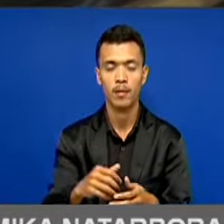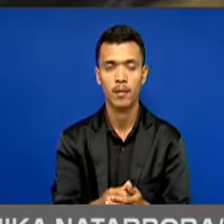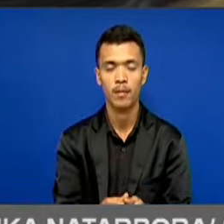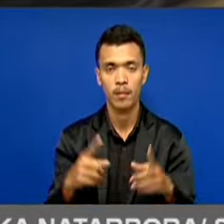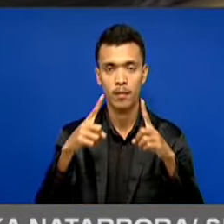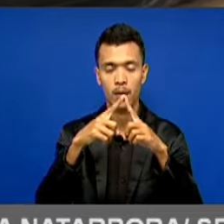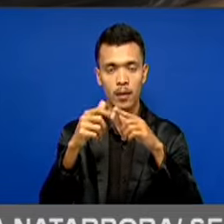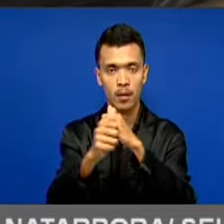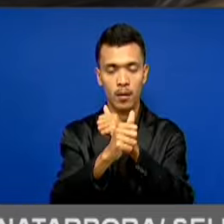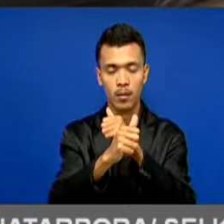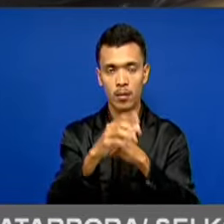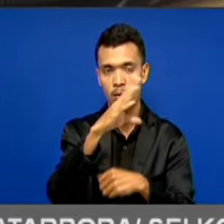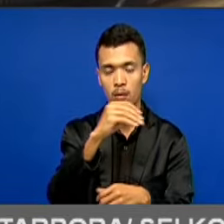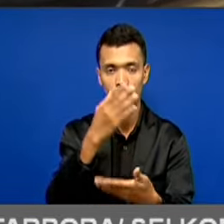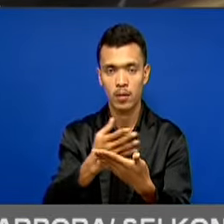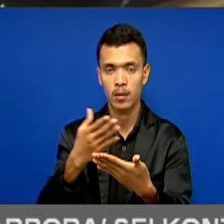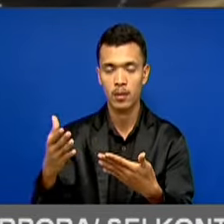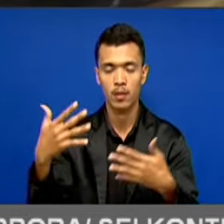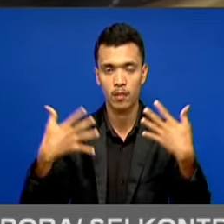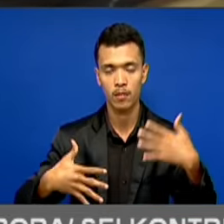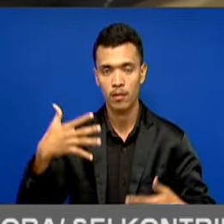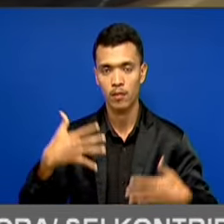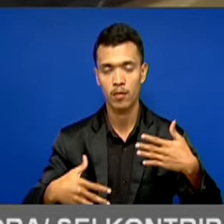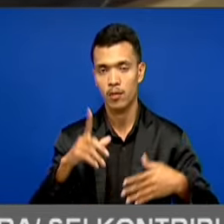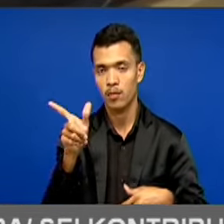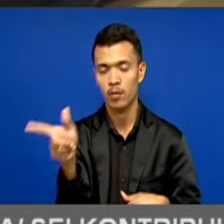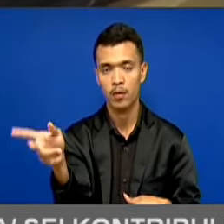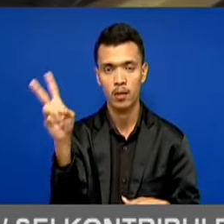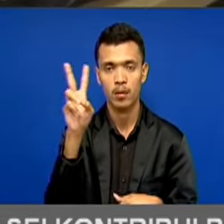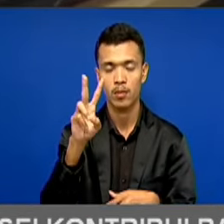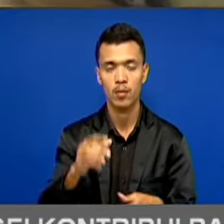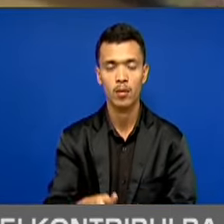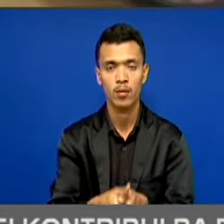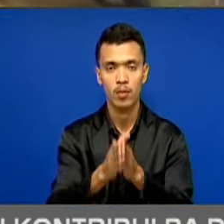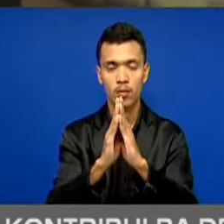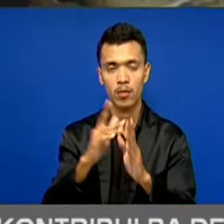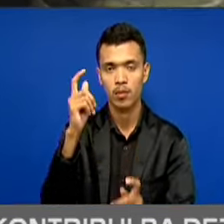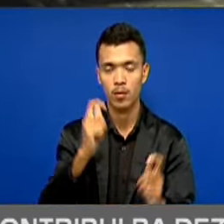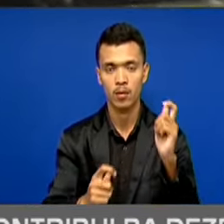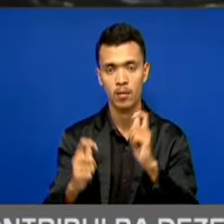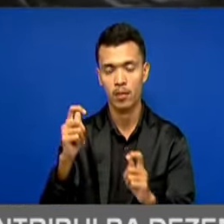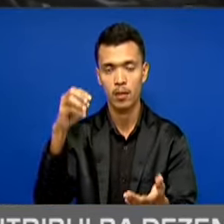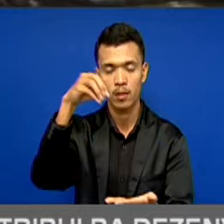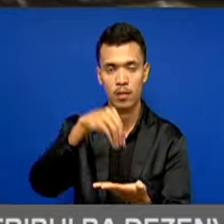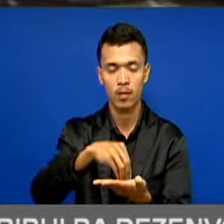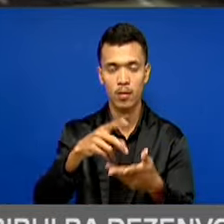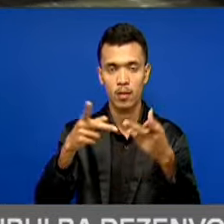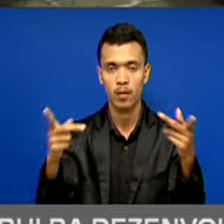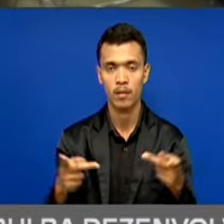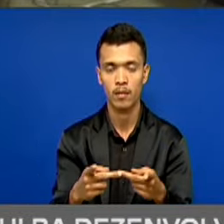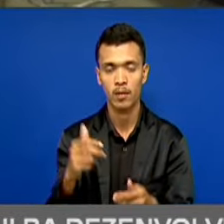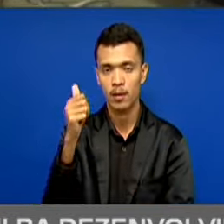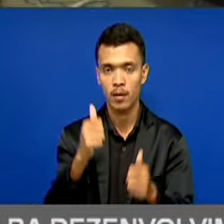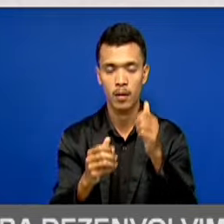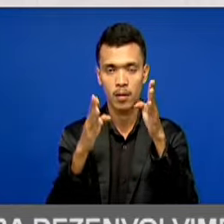ba Arguidu no objeto ruanulo resindrua nebe iha acusação o suato tribunal ra iha museum. Enquanto advogado